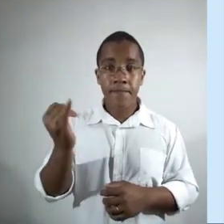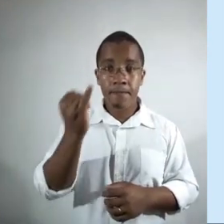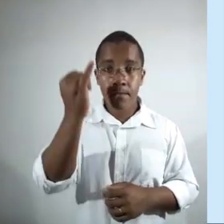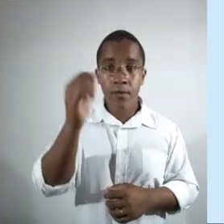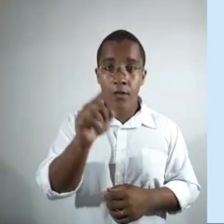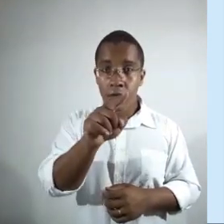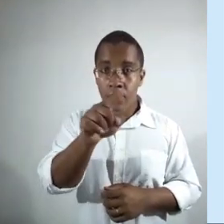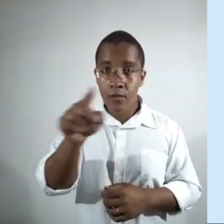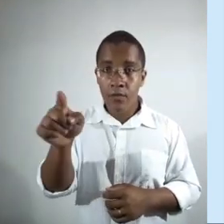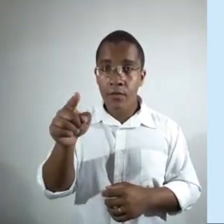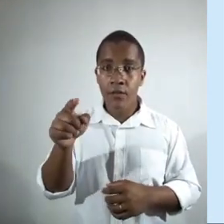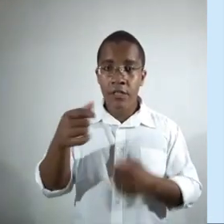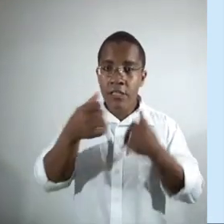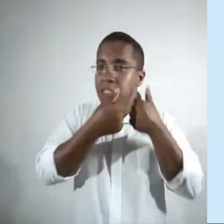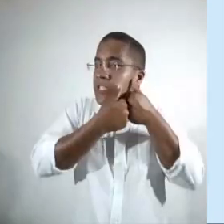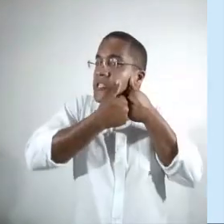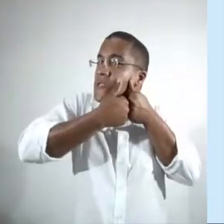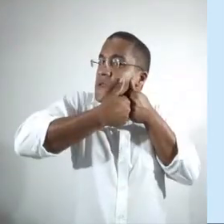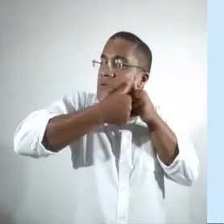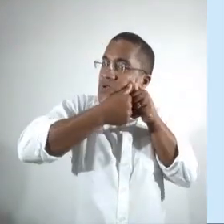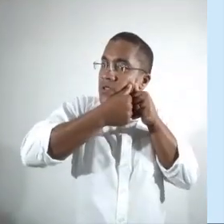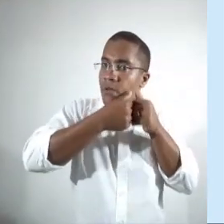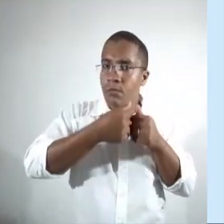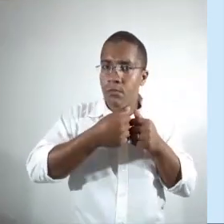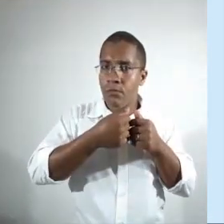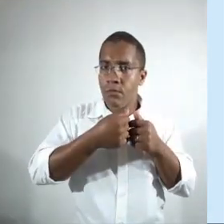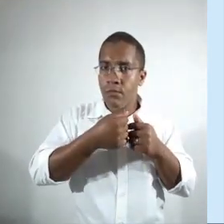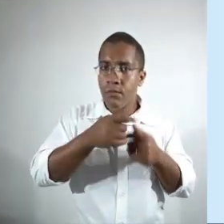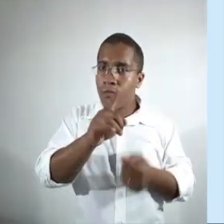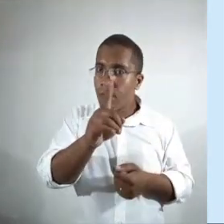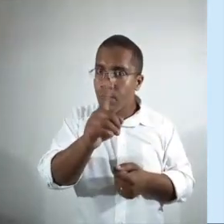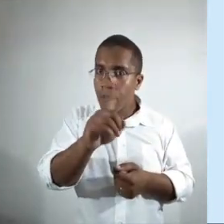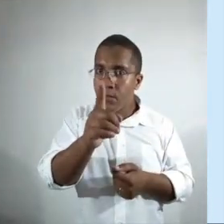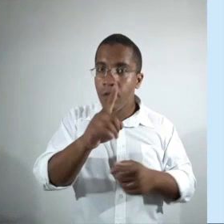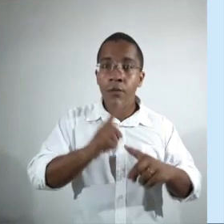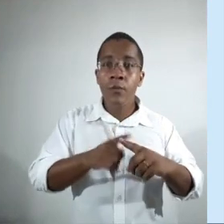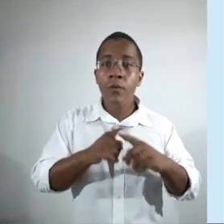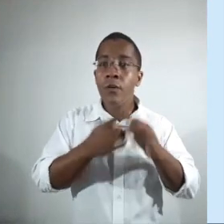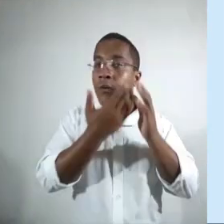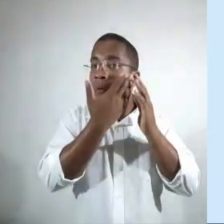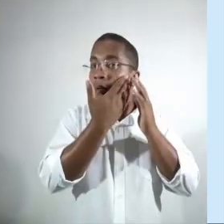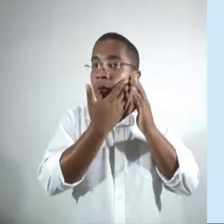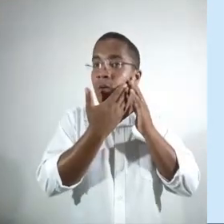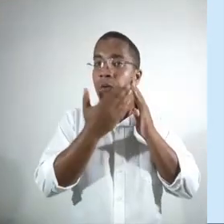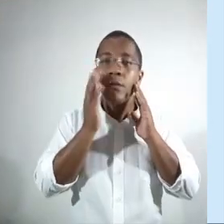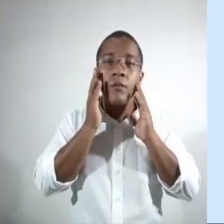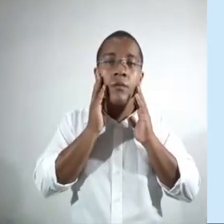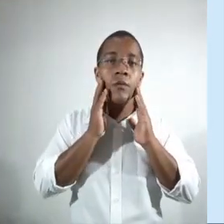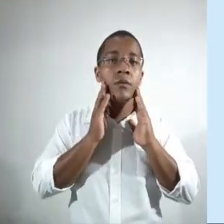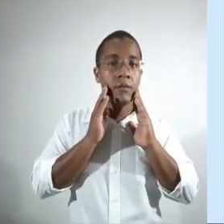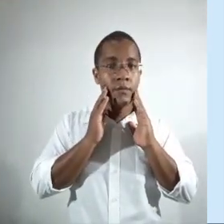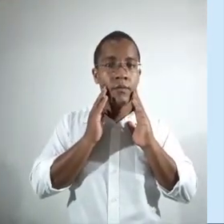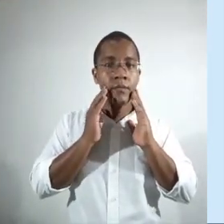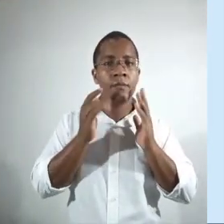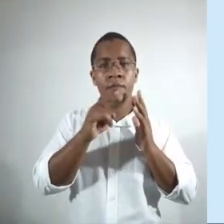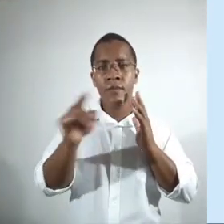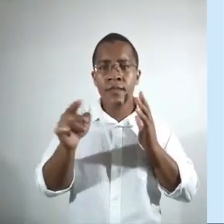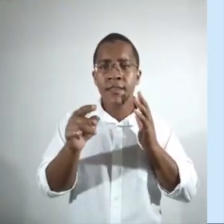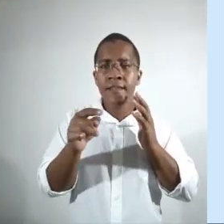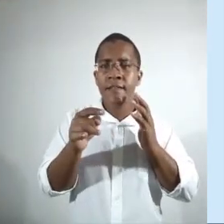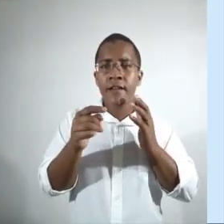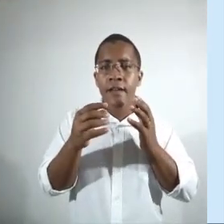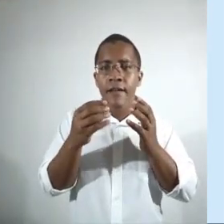que vocês não tentem espremer a espinha, porque a pele da gente, de vocês no caso,